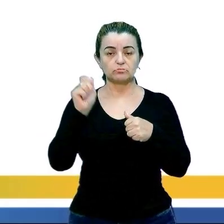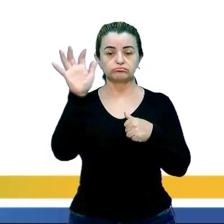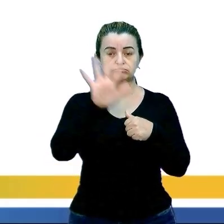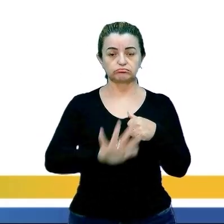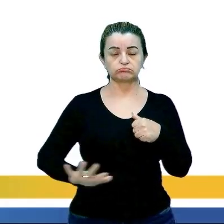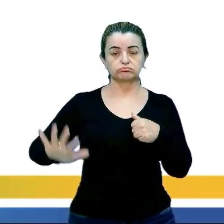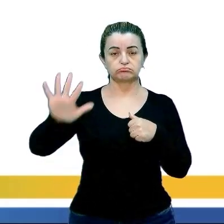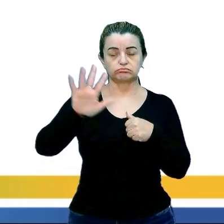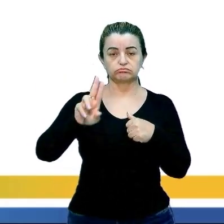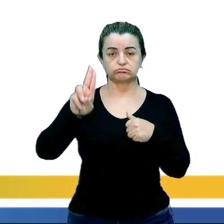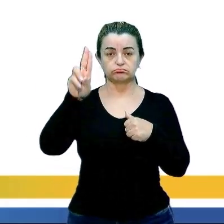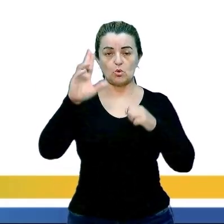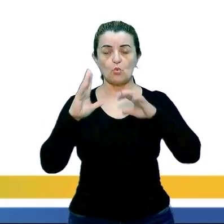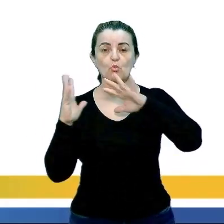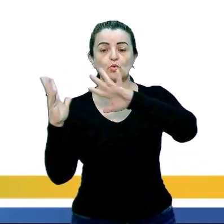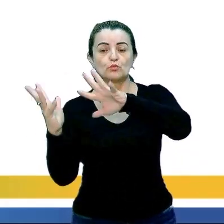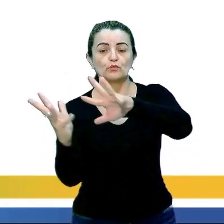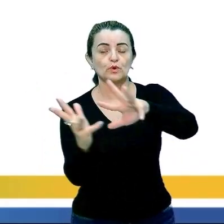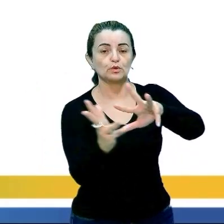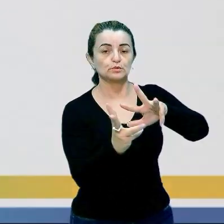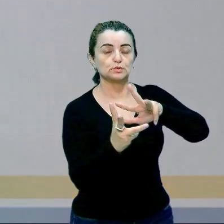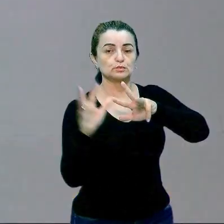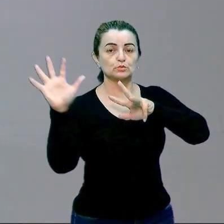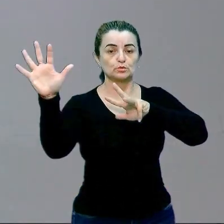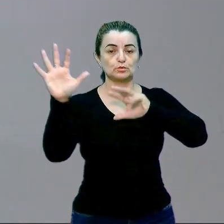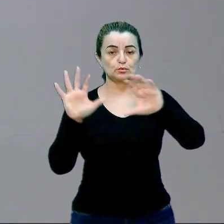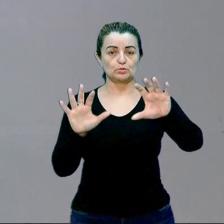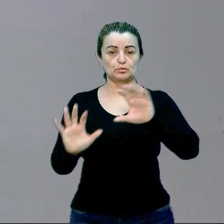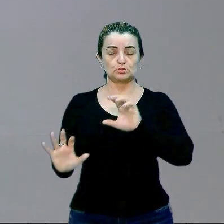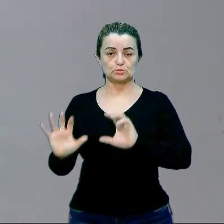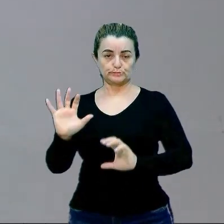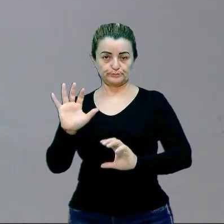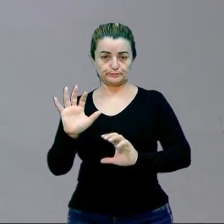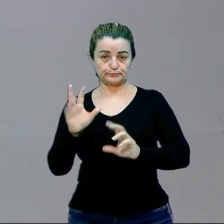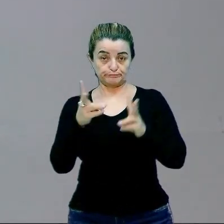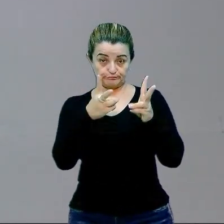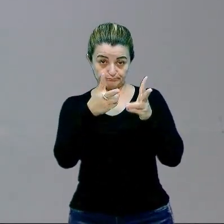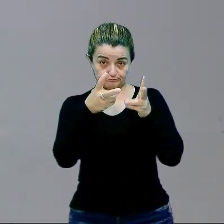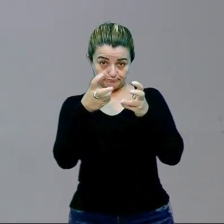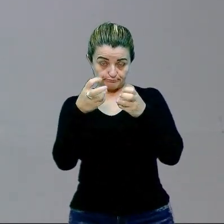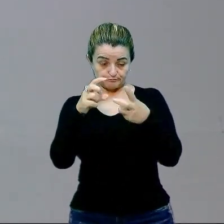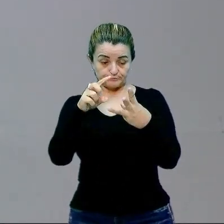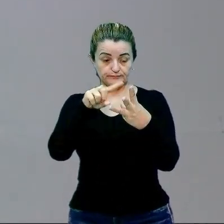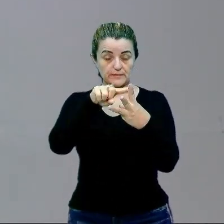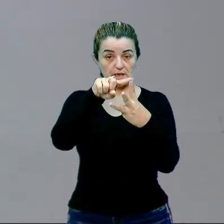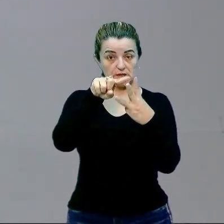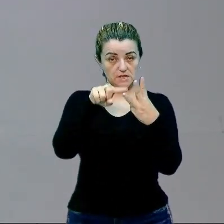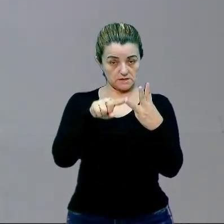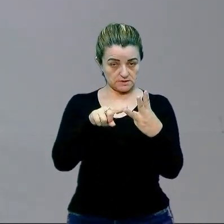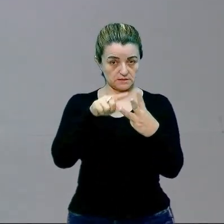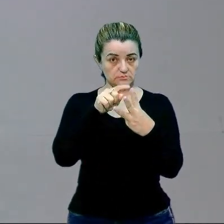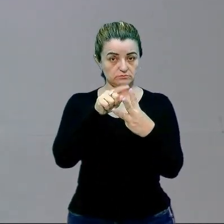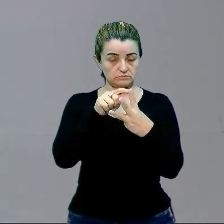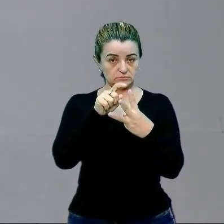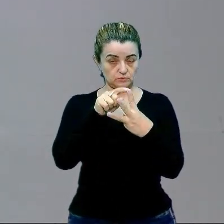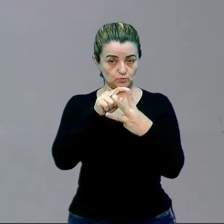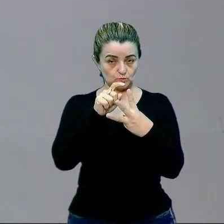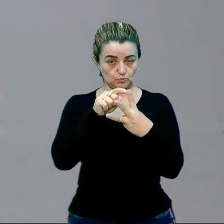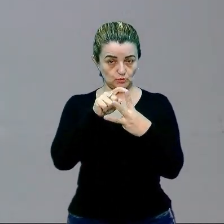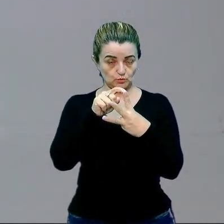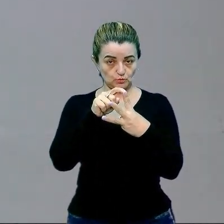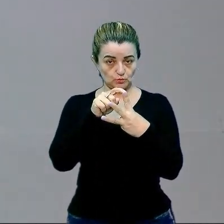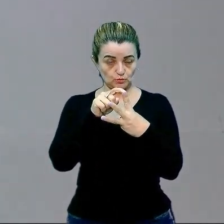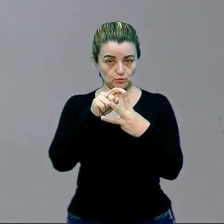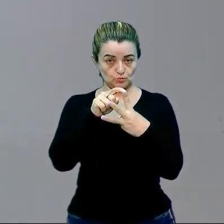o universalismo e o regionalismo. Então, observa que aí eu tenho 3 caráteres, né?